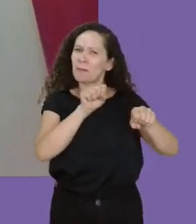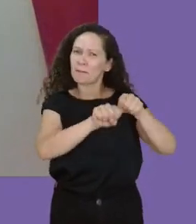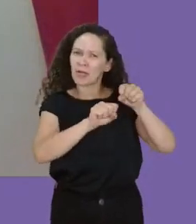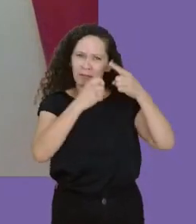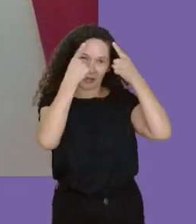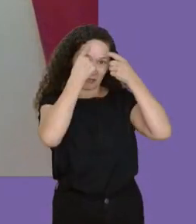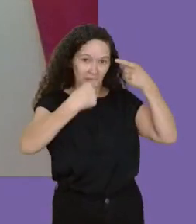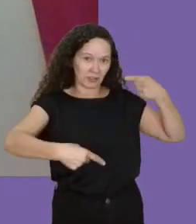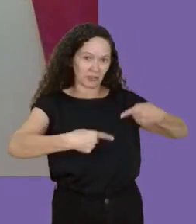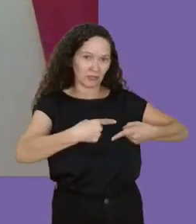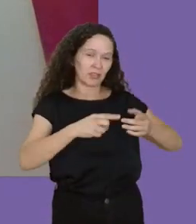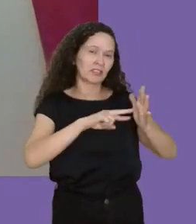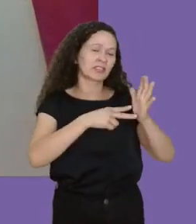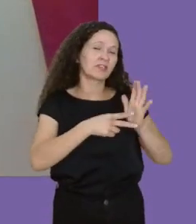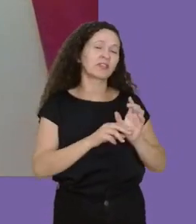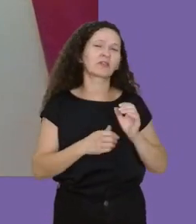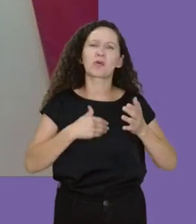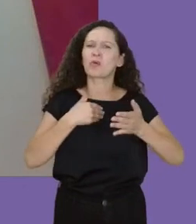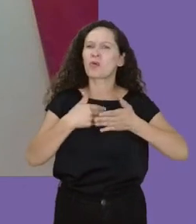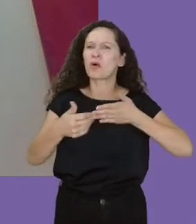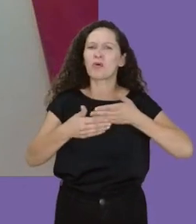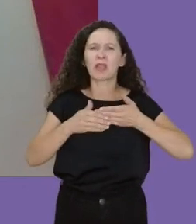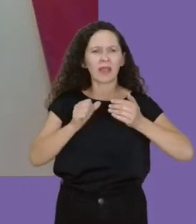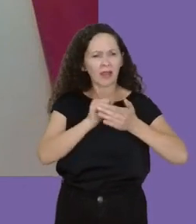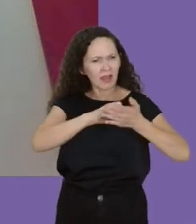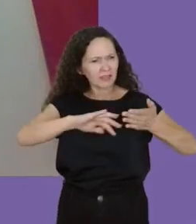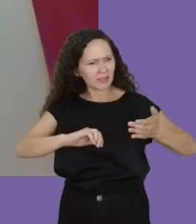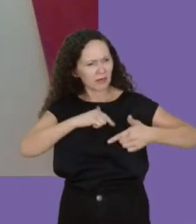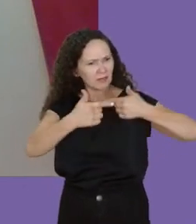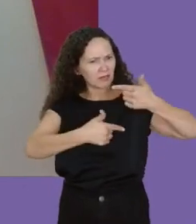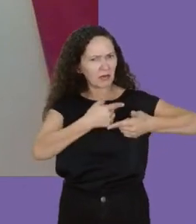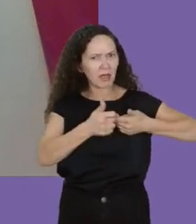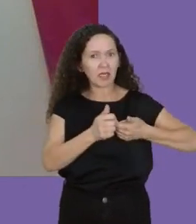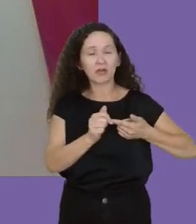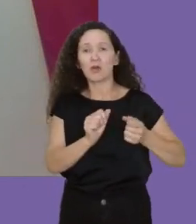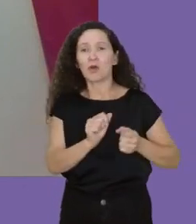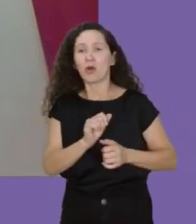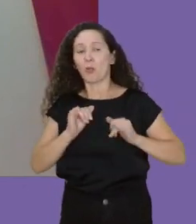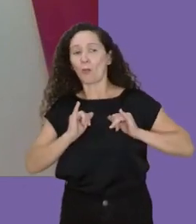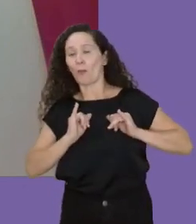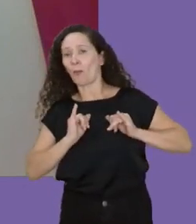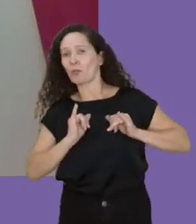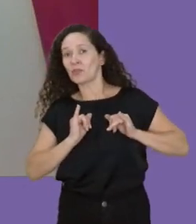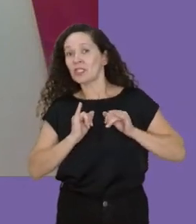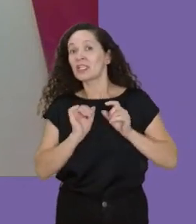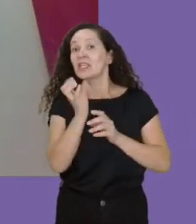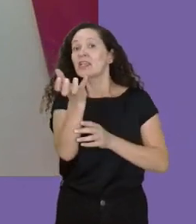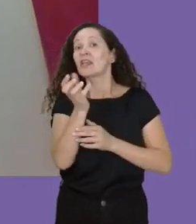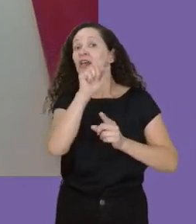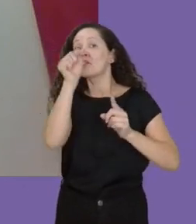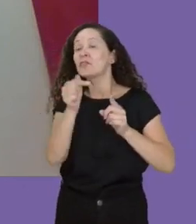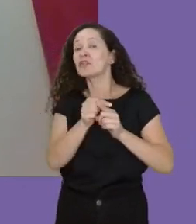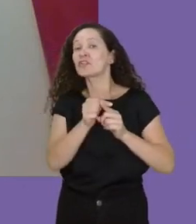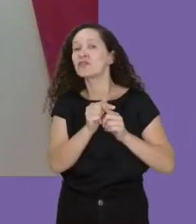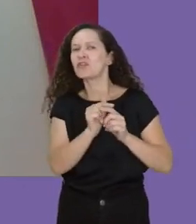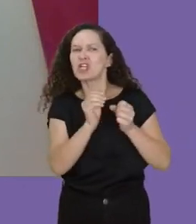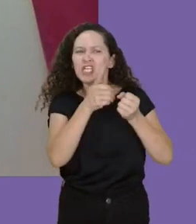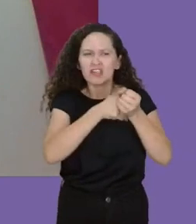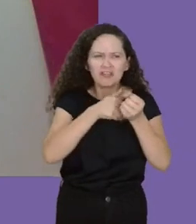qualquer tentativa, né, qualquer ação, conduta ou omissão que vise restringir,